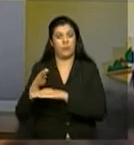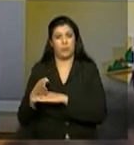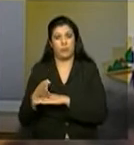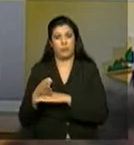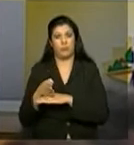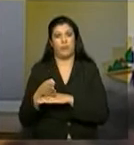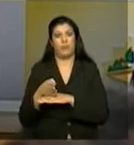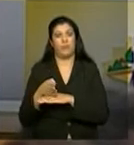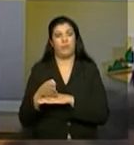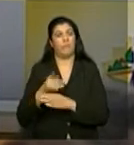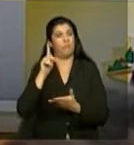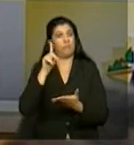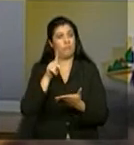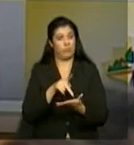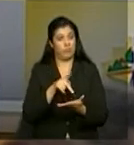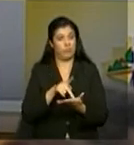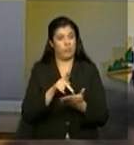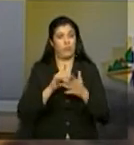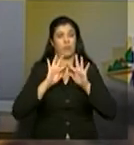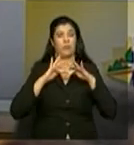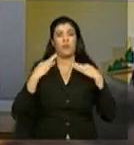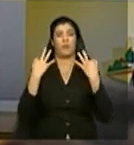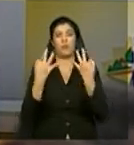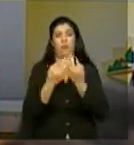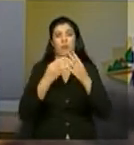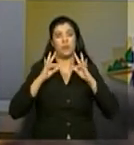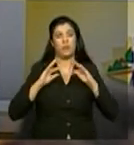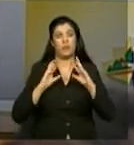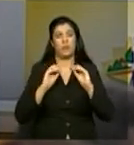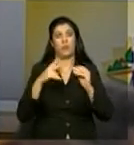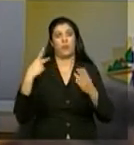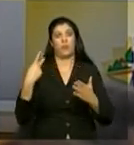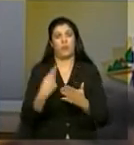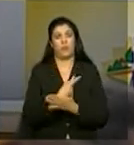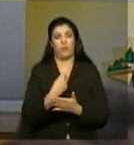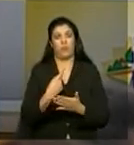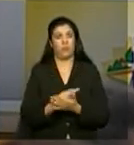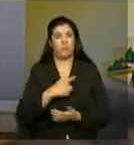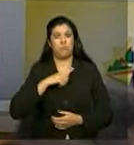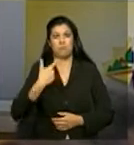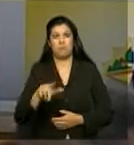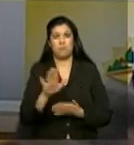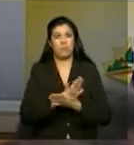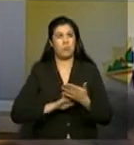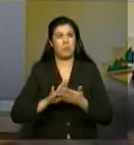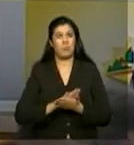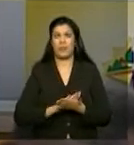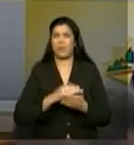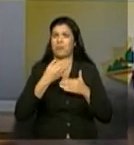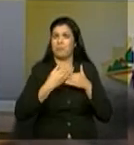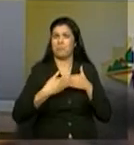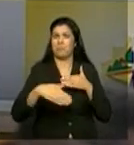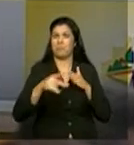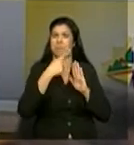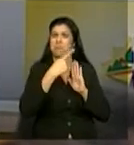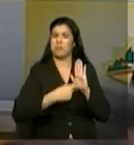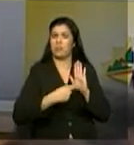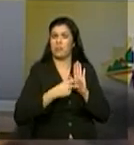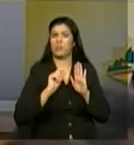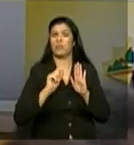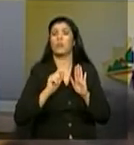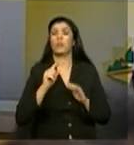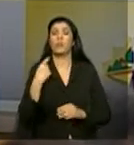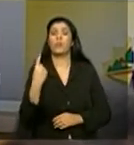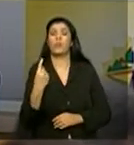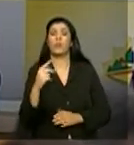plena dos familiares em todos os momentos não houve nenhum procedimento que um familiar